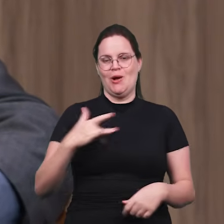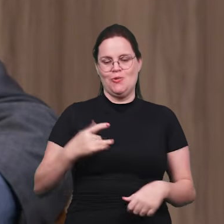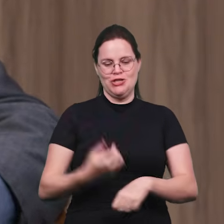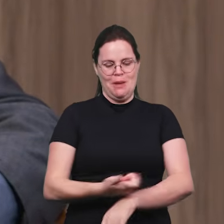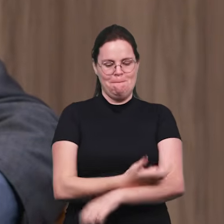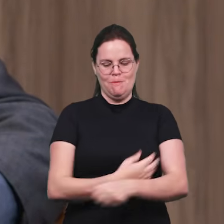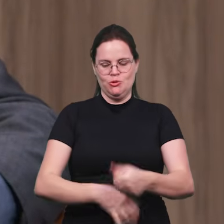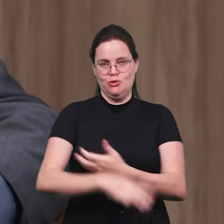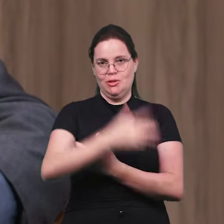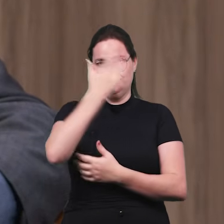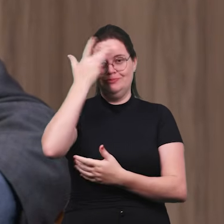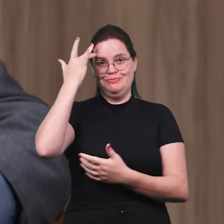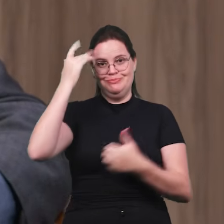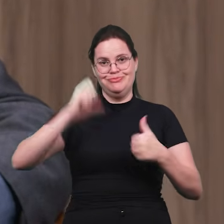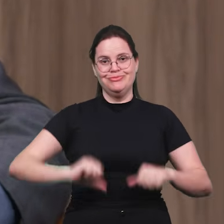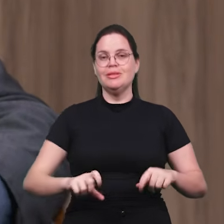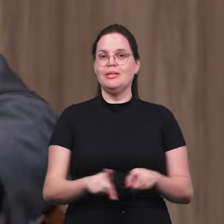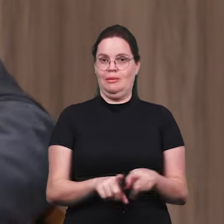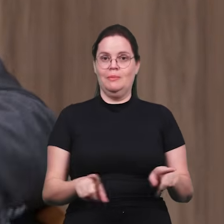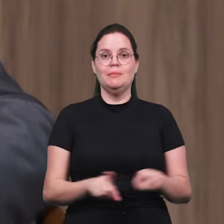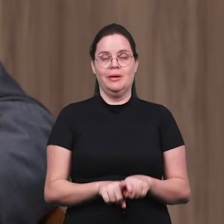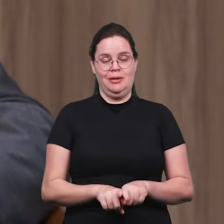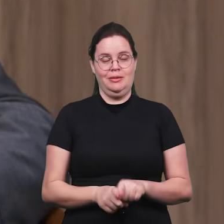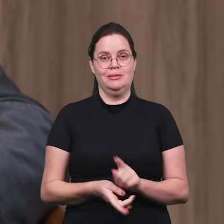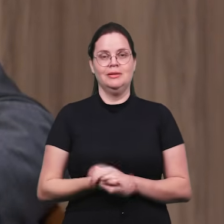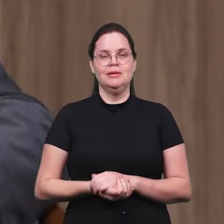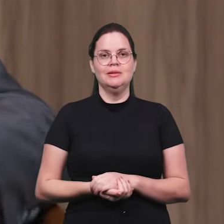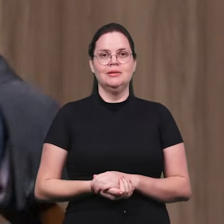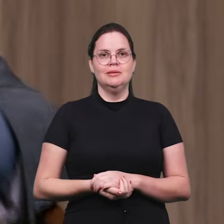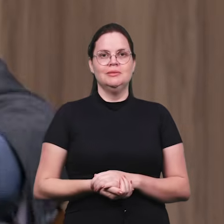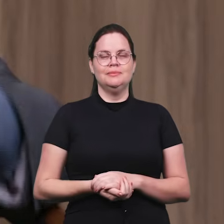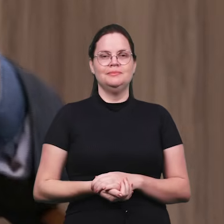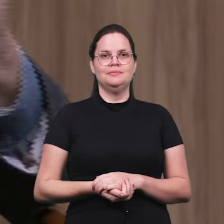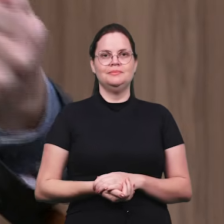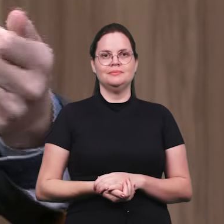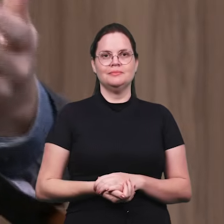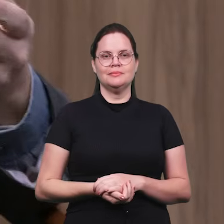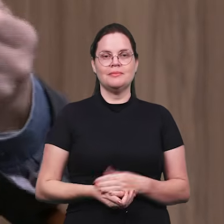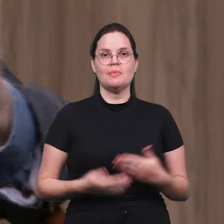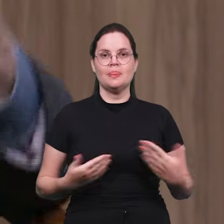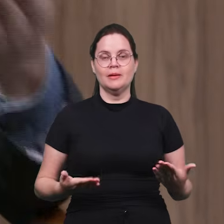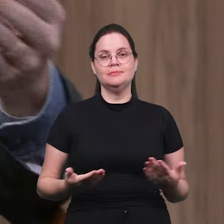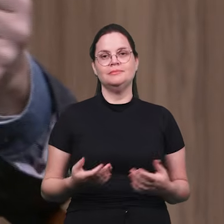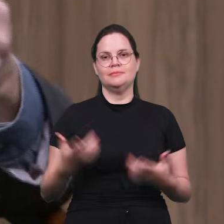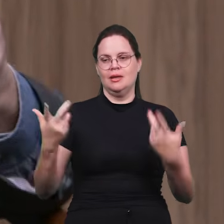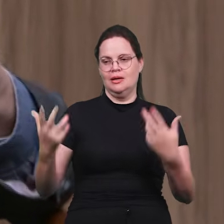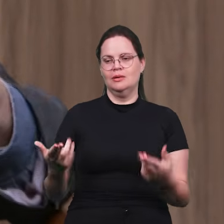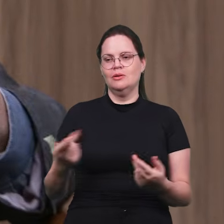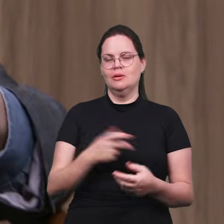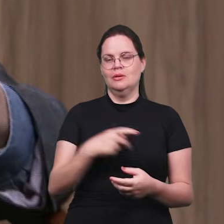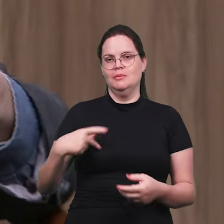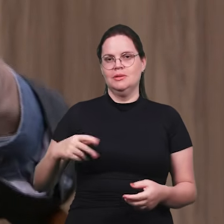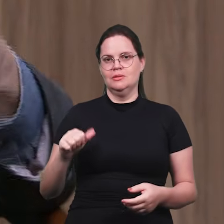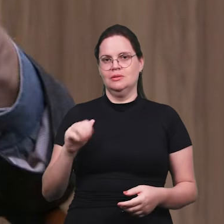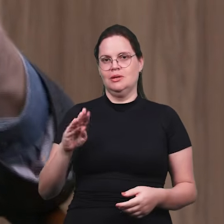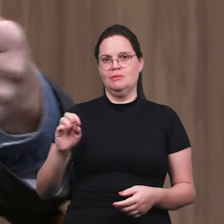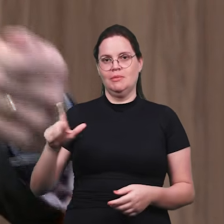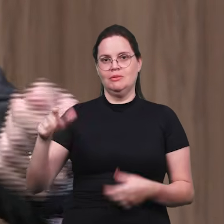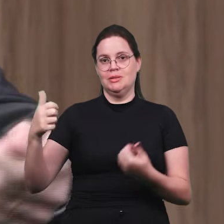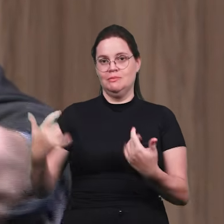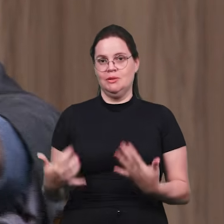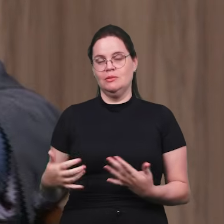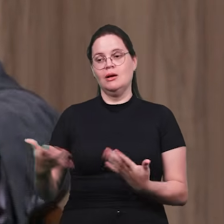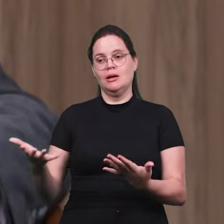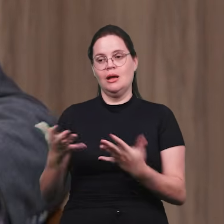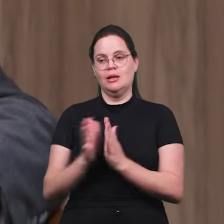muito agressiva. E essas pessoas, elas exatamente aquilo que o pastor Abel falou, elas